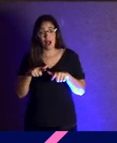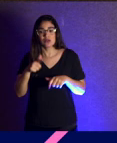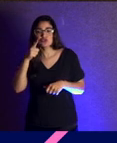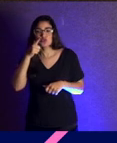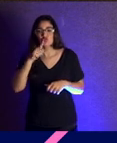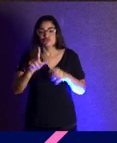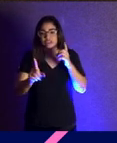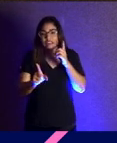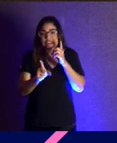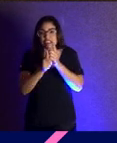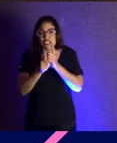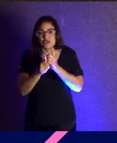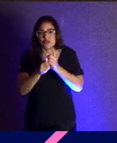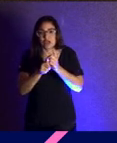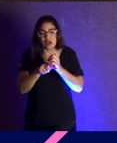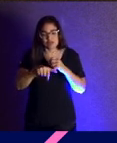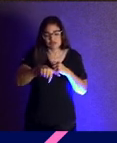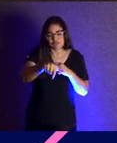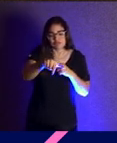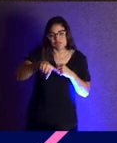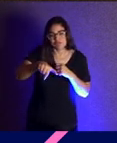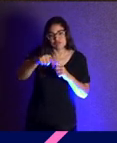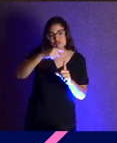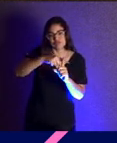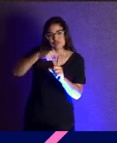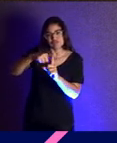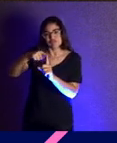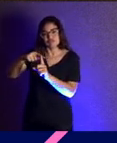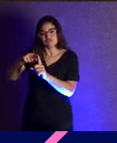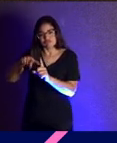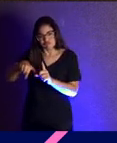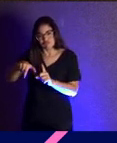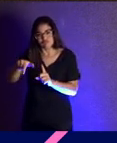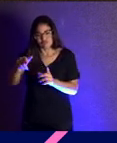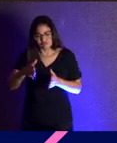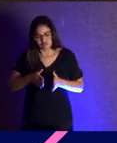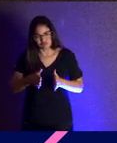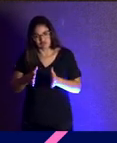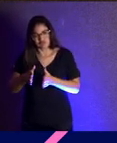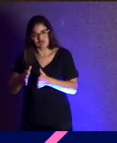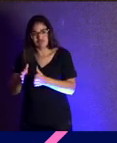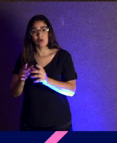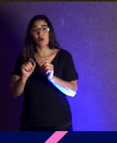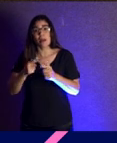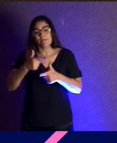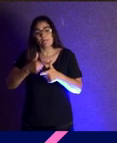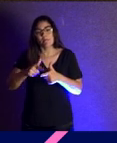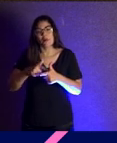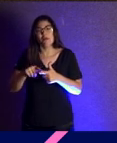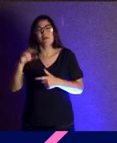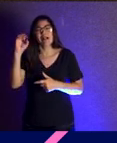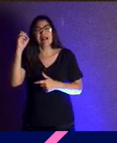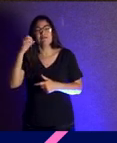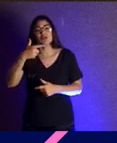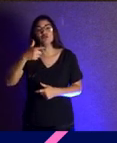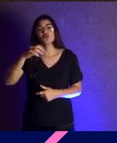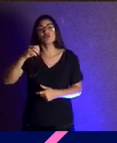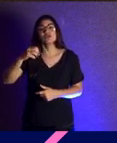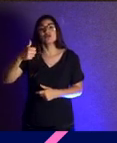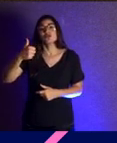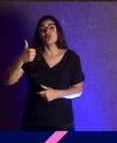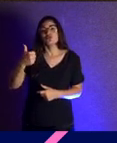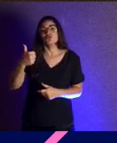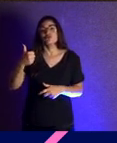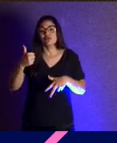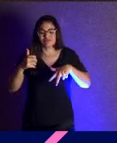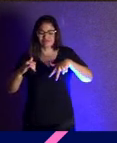41 vagas de deficiência em São Paulo, no Rio, onde o problema é mais difícil, mais grave, com 201 vítimas,